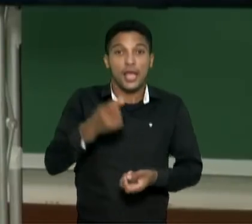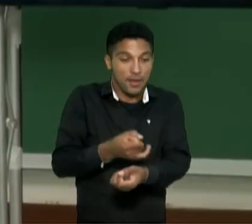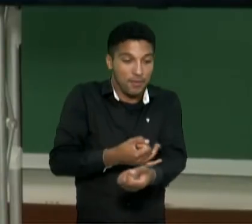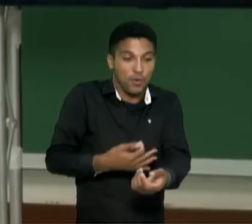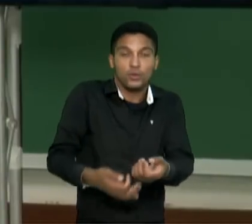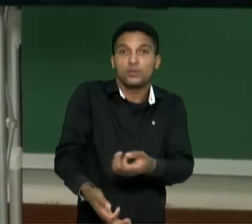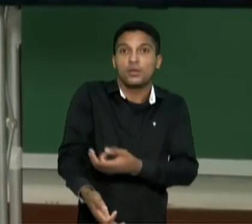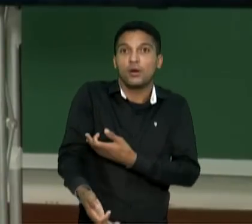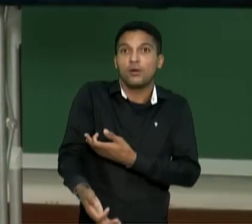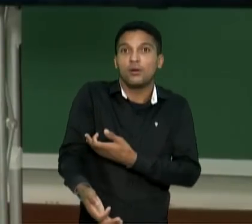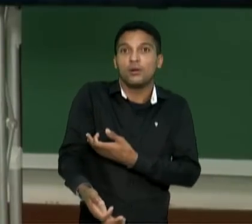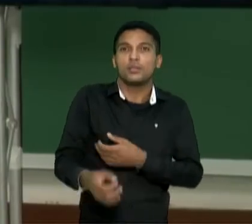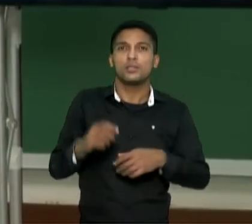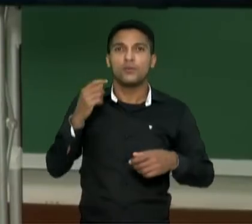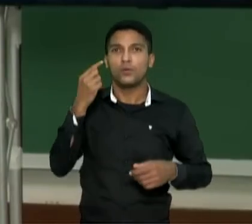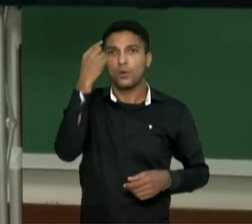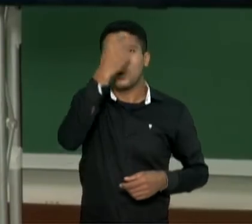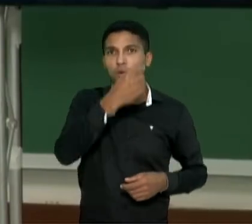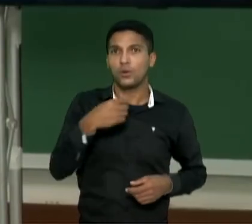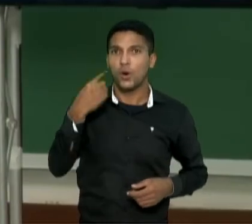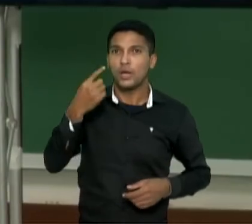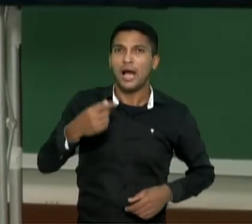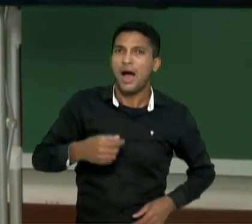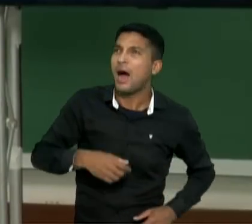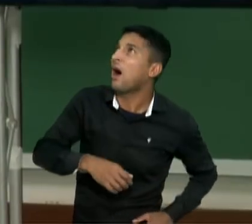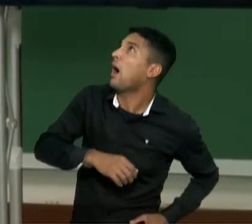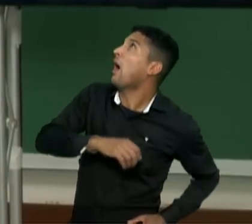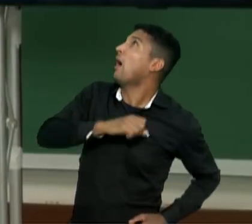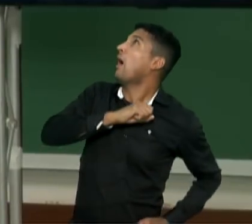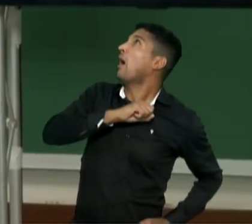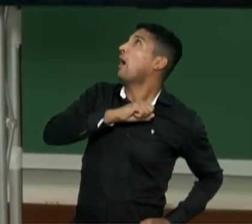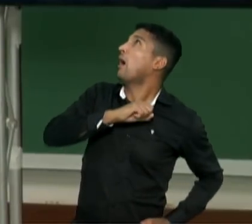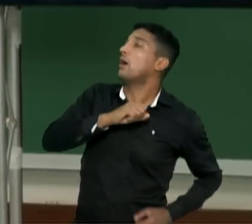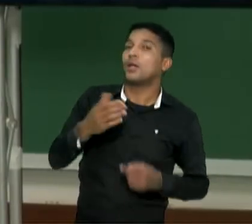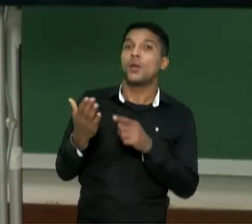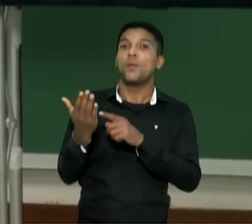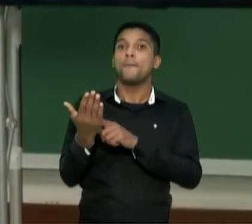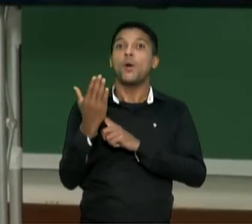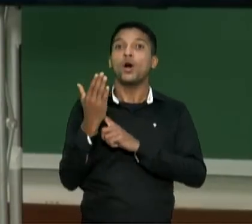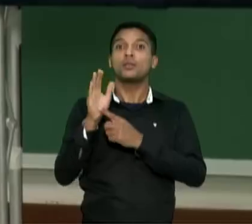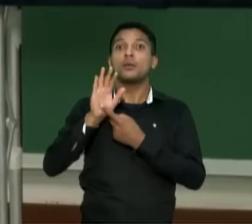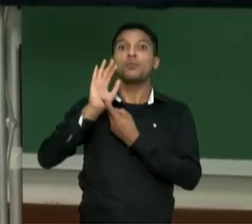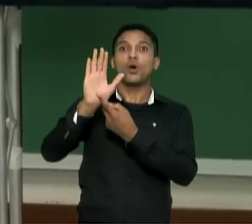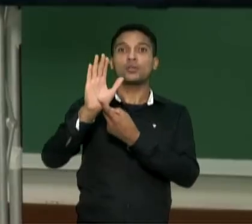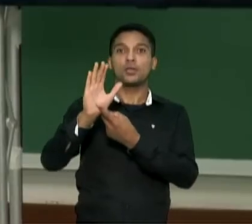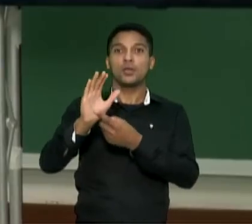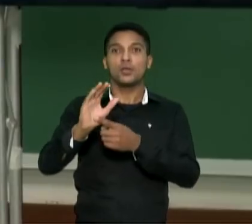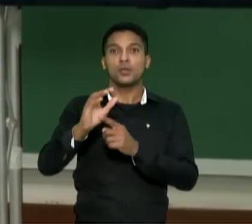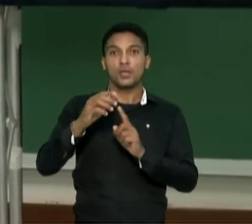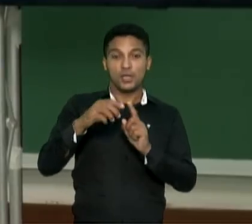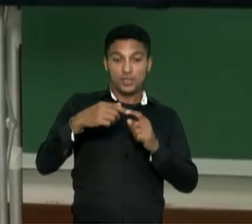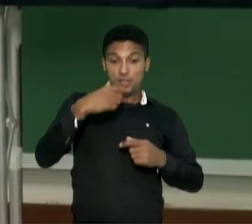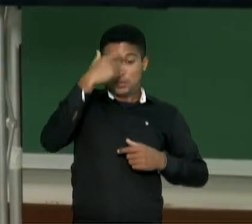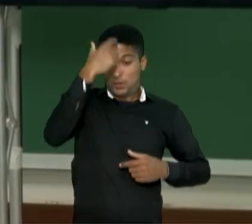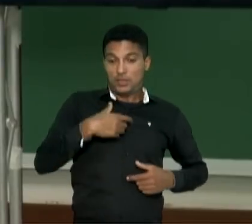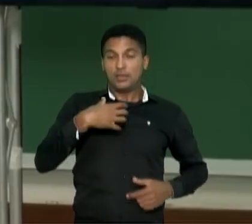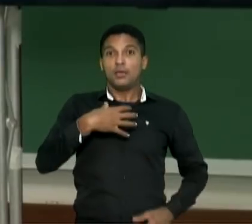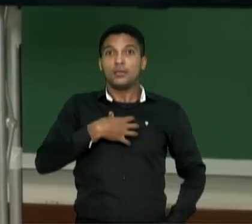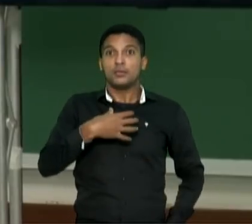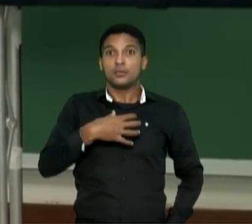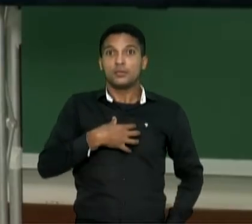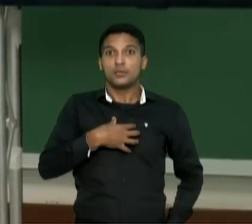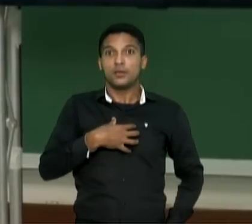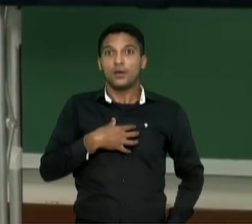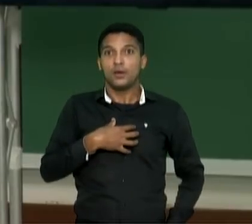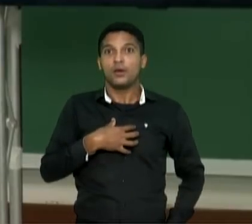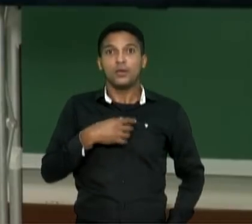emoções. Então, quando tem aquele rosto bem expressivo, tentando mostrar mesmo o que o personagem está sentindo, ou aquelas